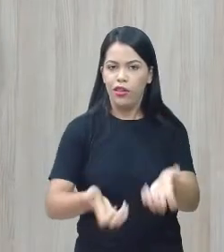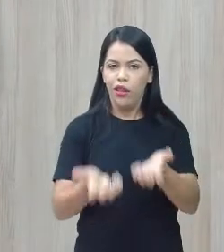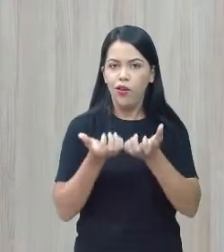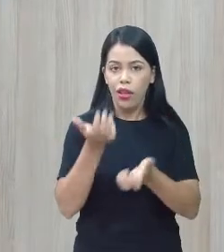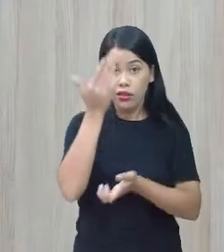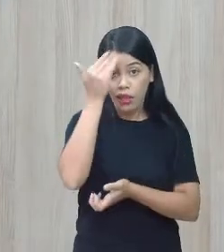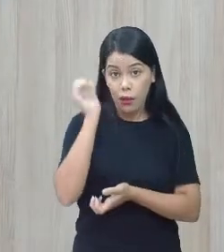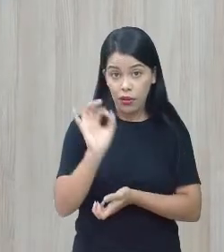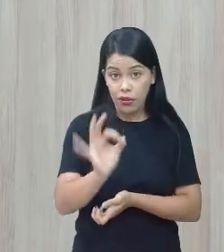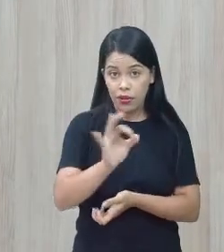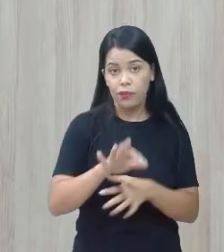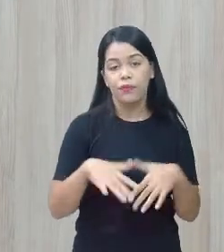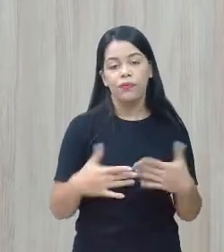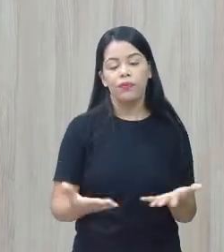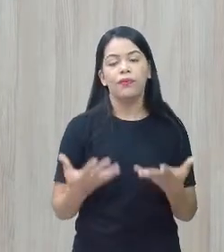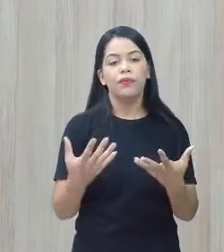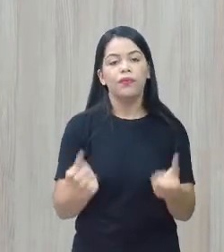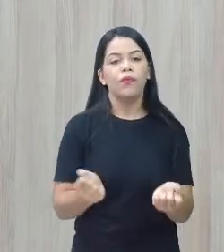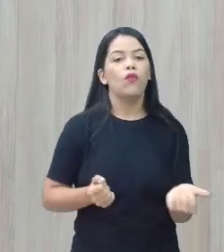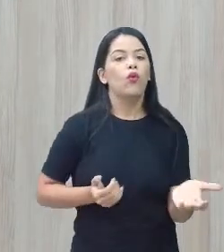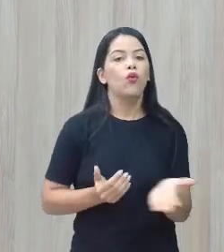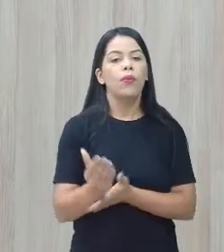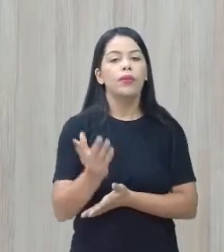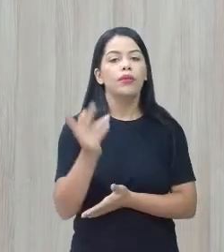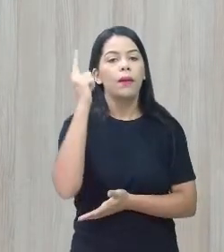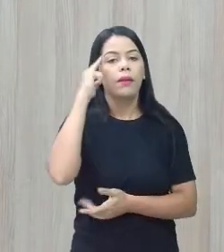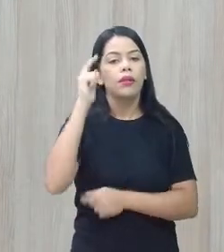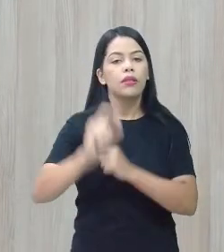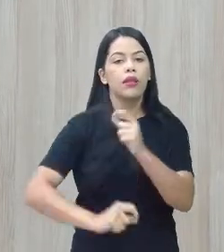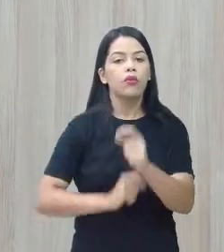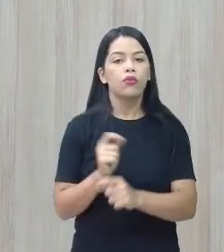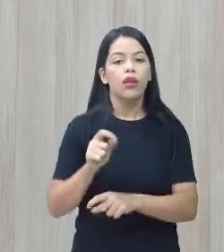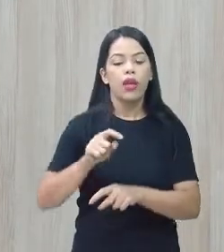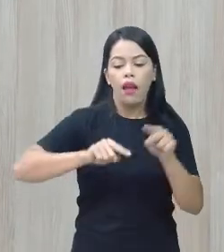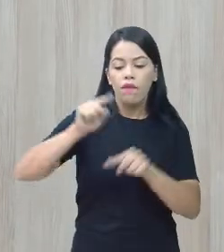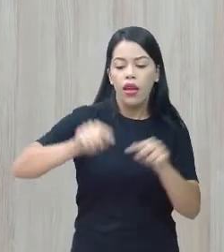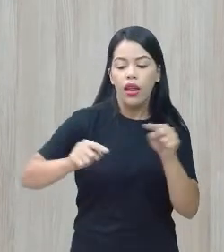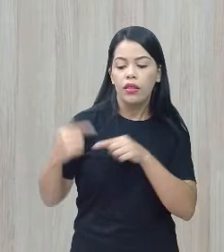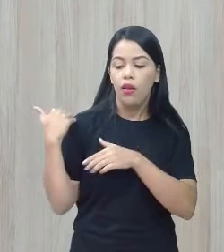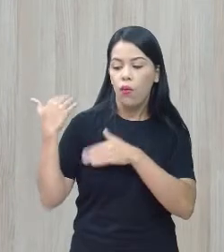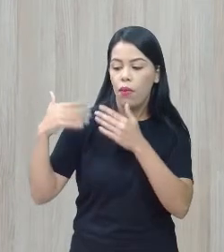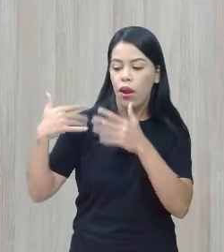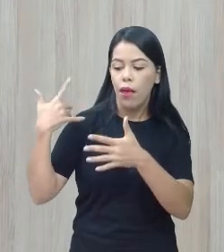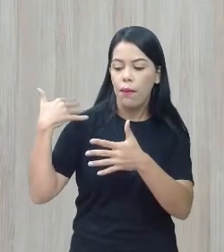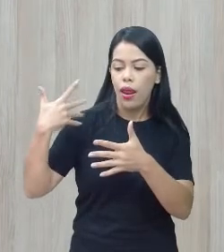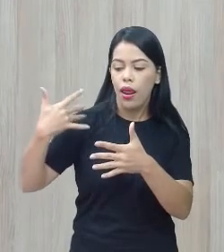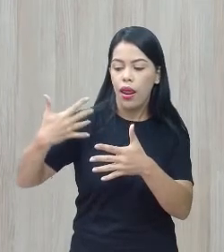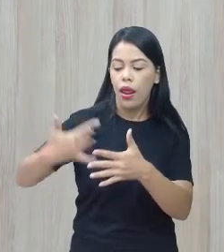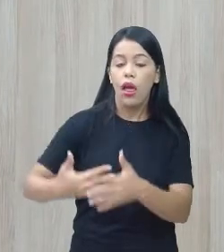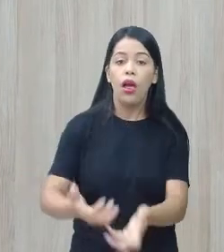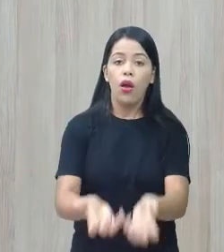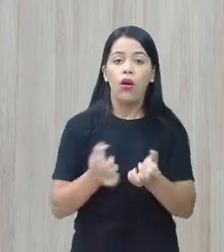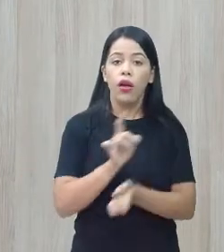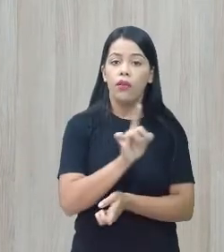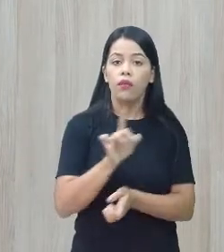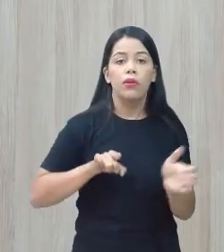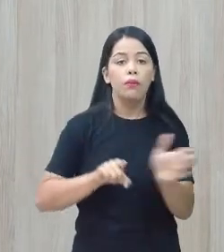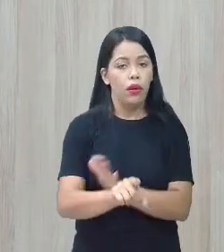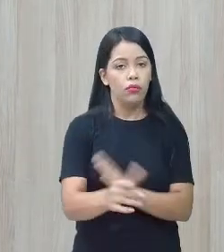vamos começar pensando na variação histórica. E eu vou jogar uma pergunta para vocês, respondam se vocês